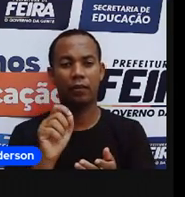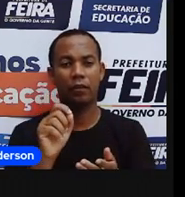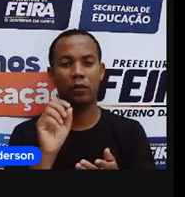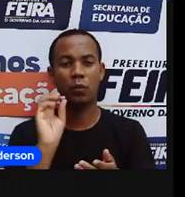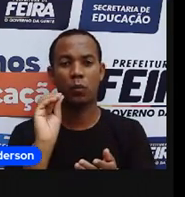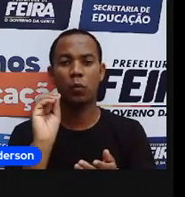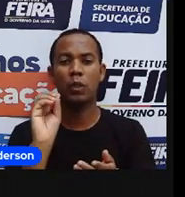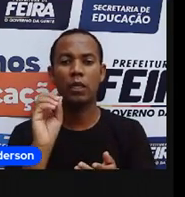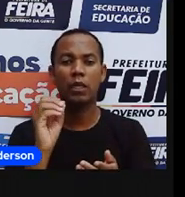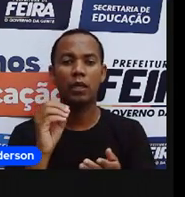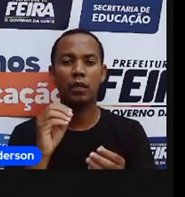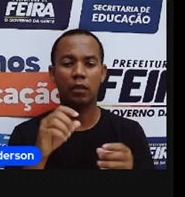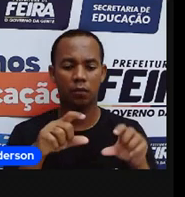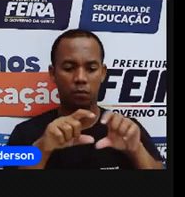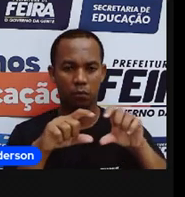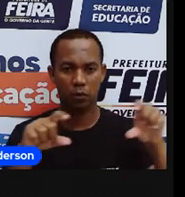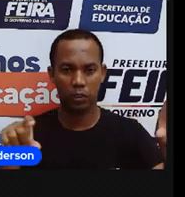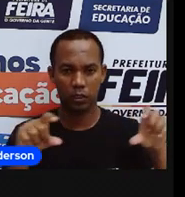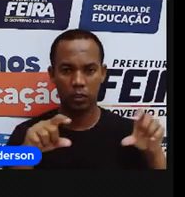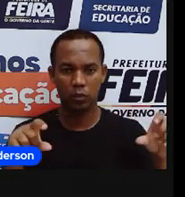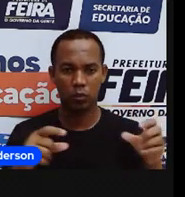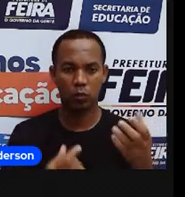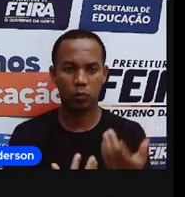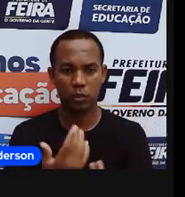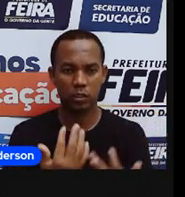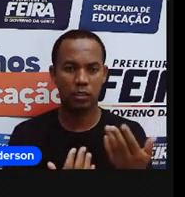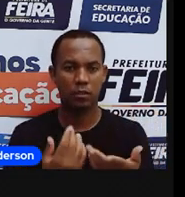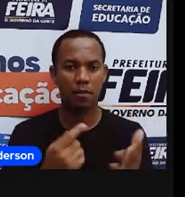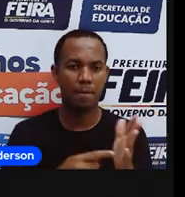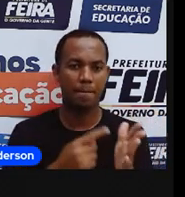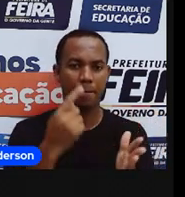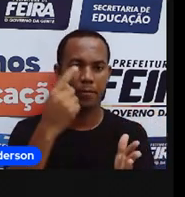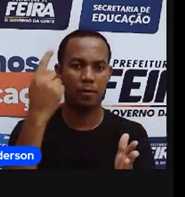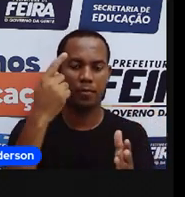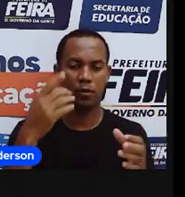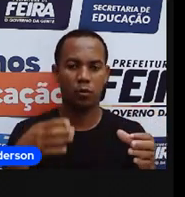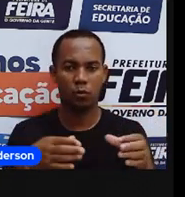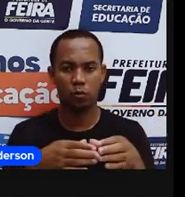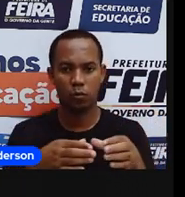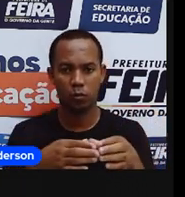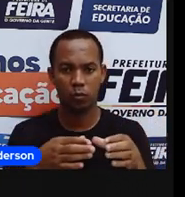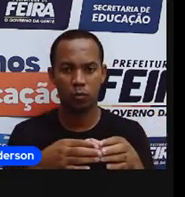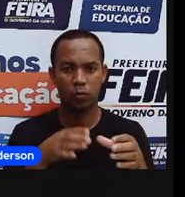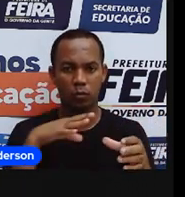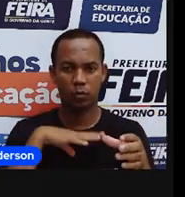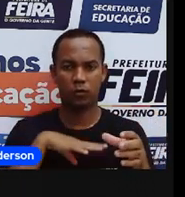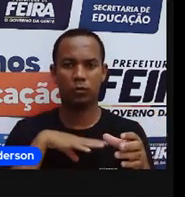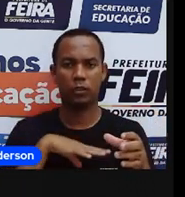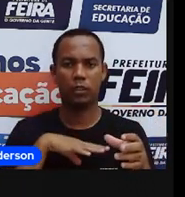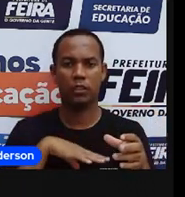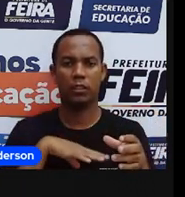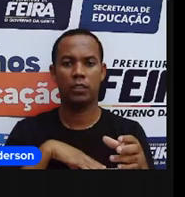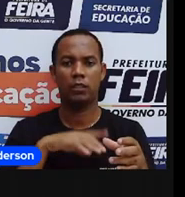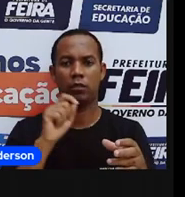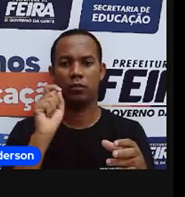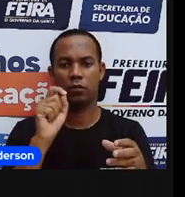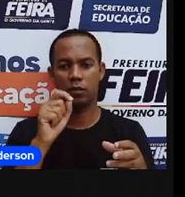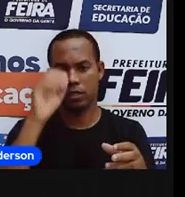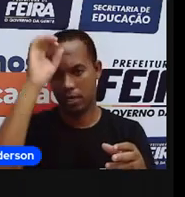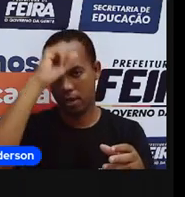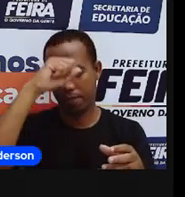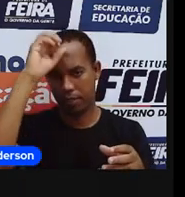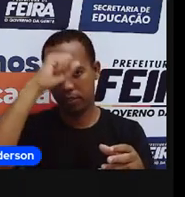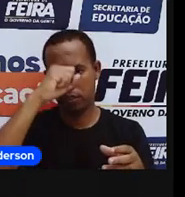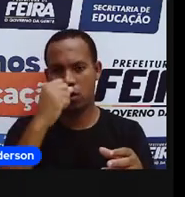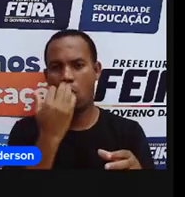cozinha com mandioca, né? Quando os primeiros colonizadores portugueses chegaram aqui, tiveram de se habituar aos